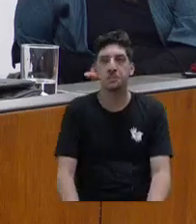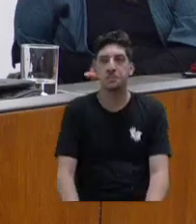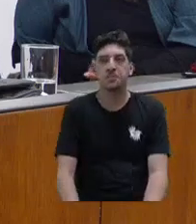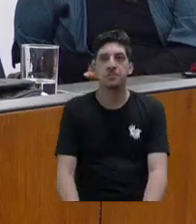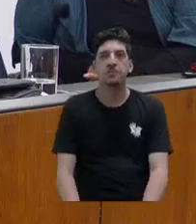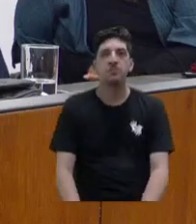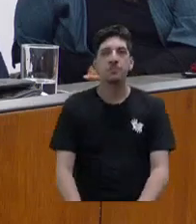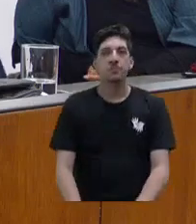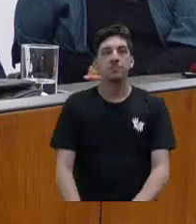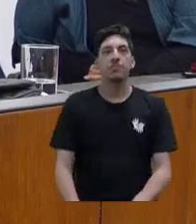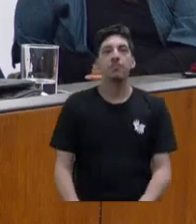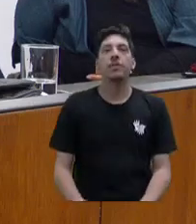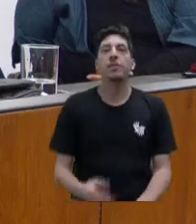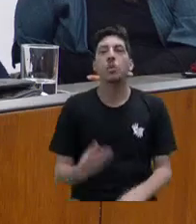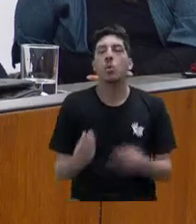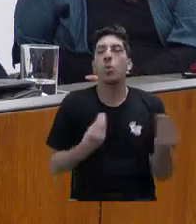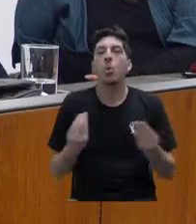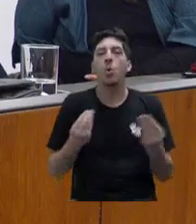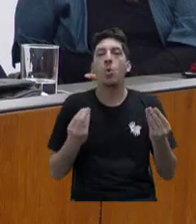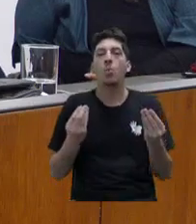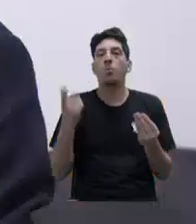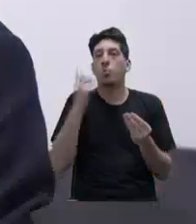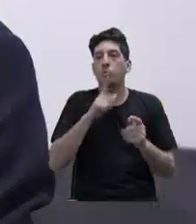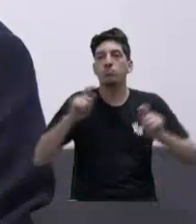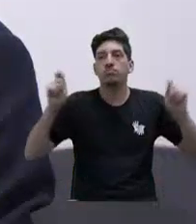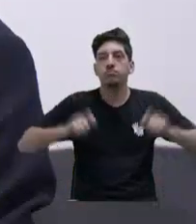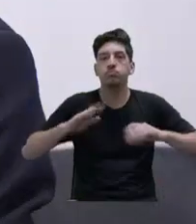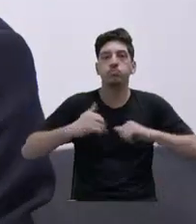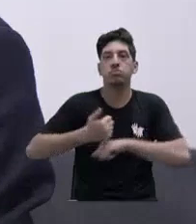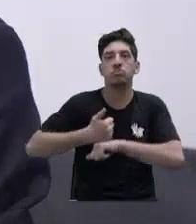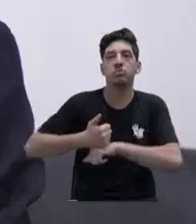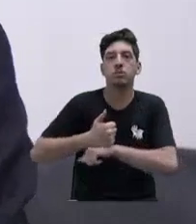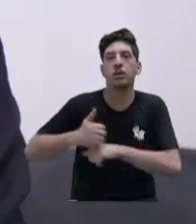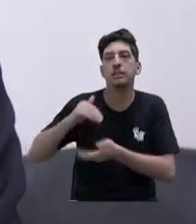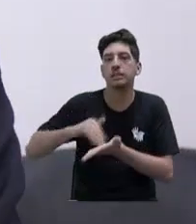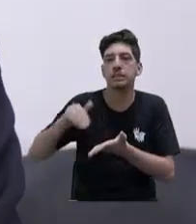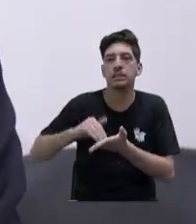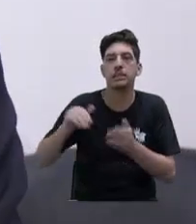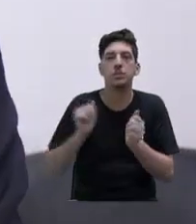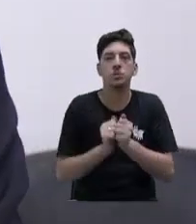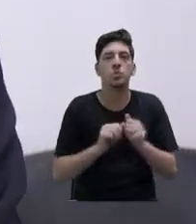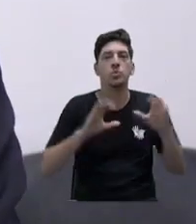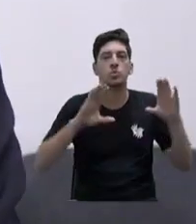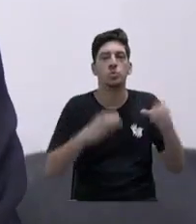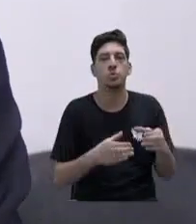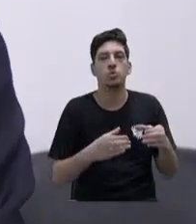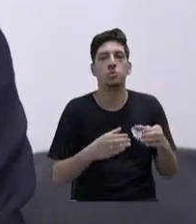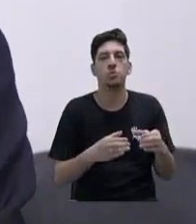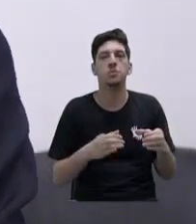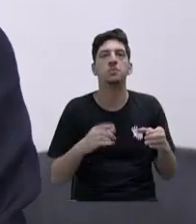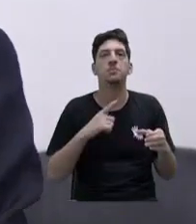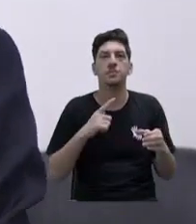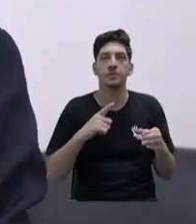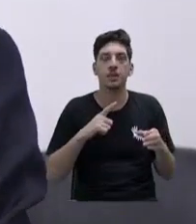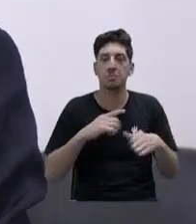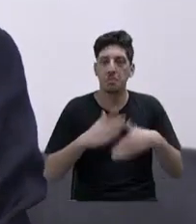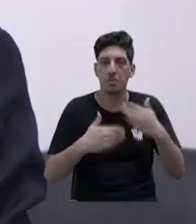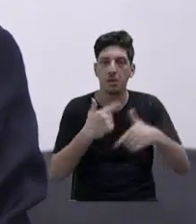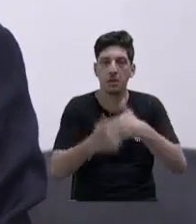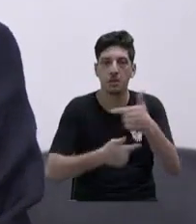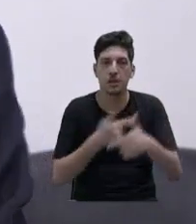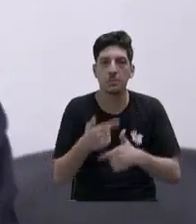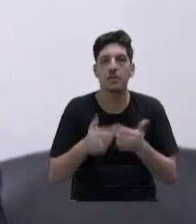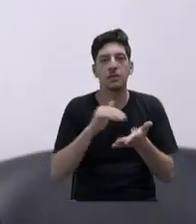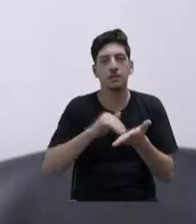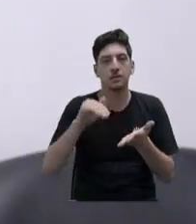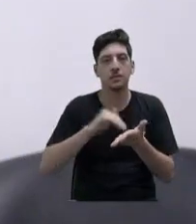a forma, né, competente que o secretário, juntamente com toda a sua equipe, tem conduzido os trabalhos da